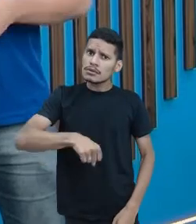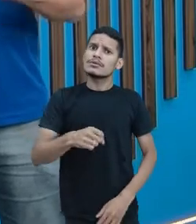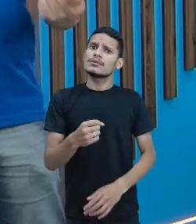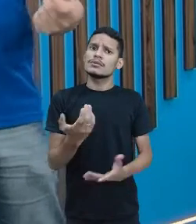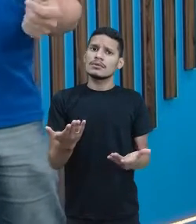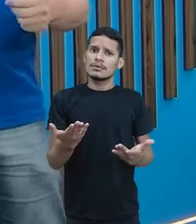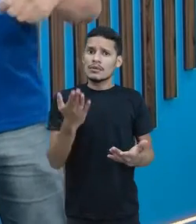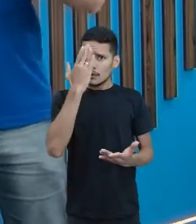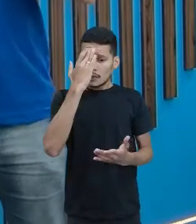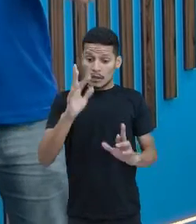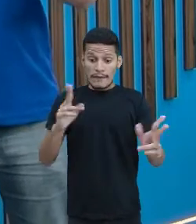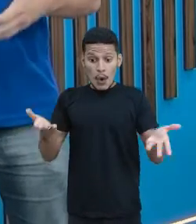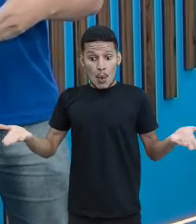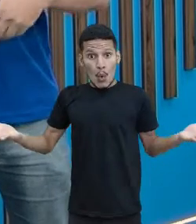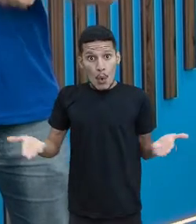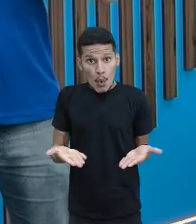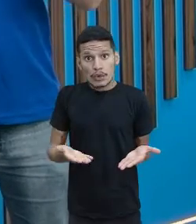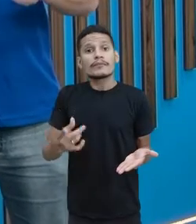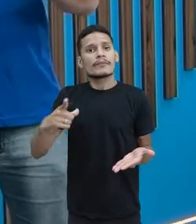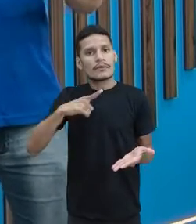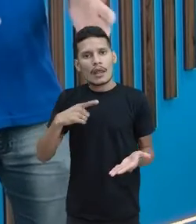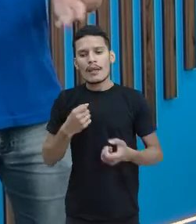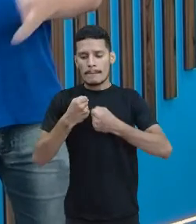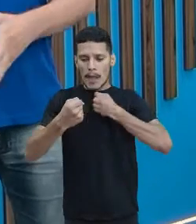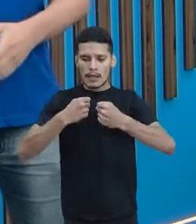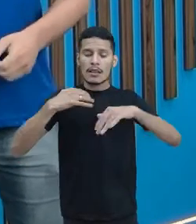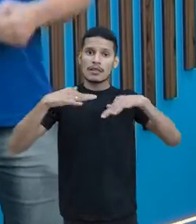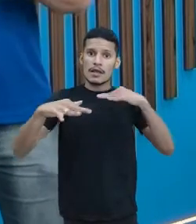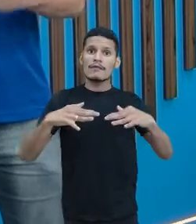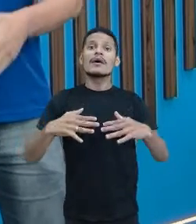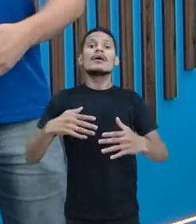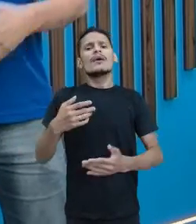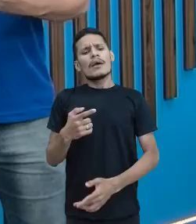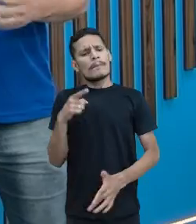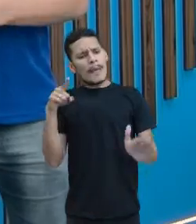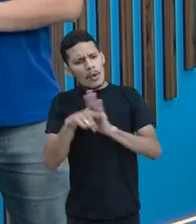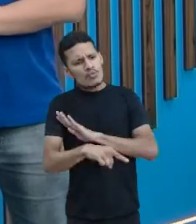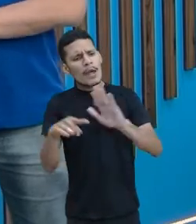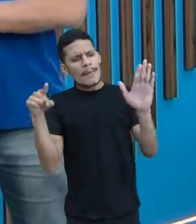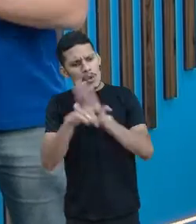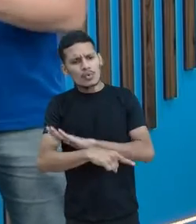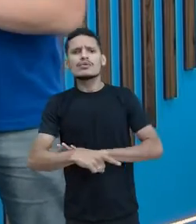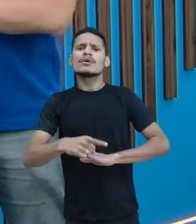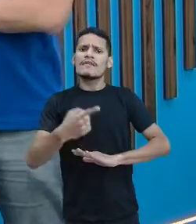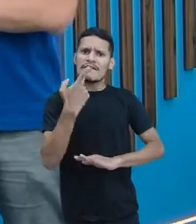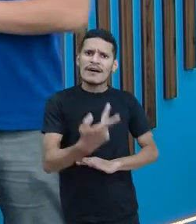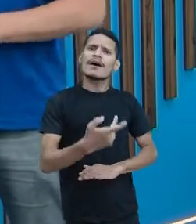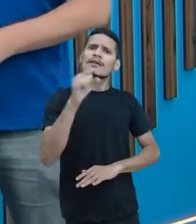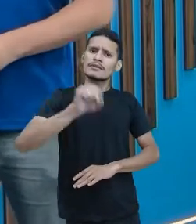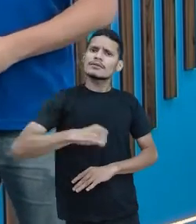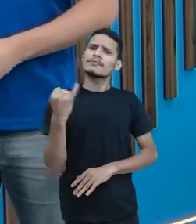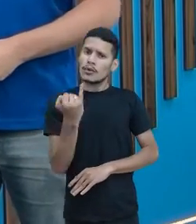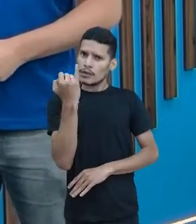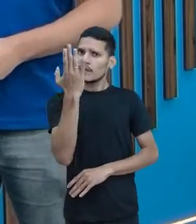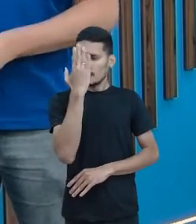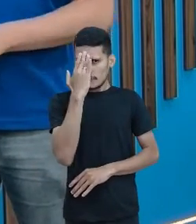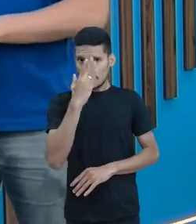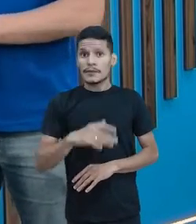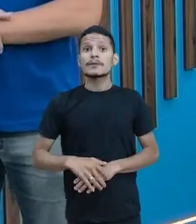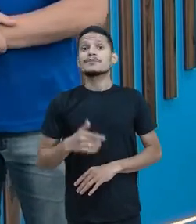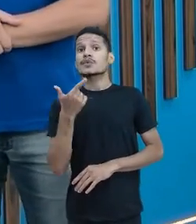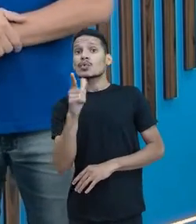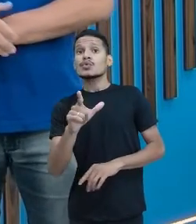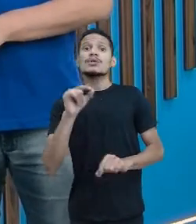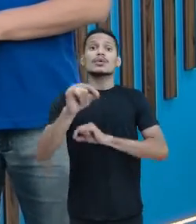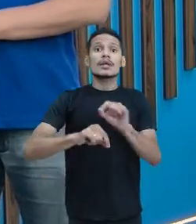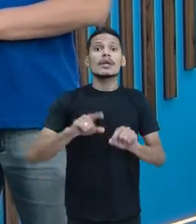Então é diferente de hoje, em que há a imprensa ativa e que questiona mesmo e que denuncia, isso é importante. Bom, o outro aspecto